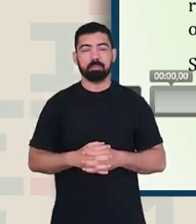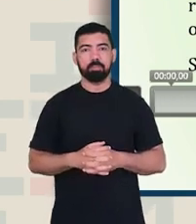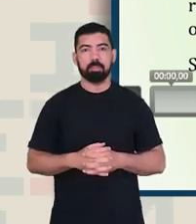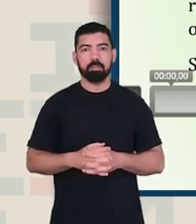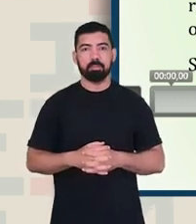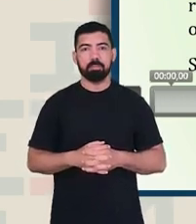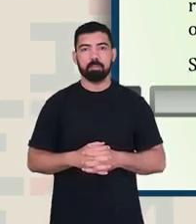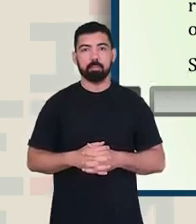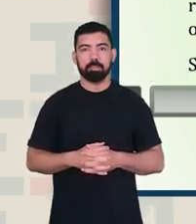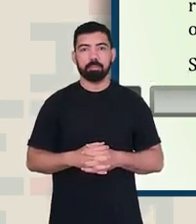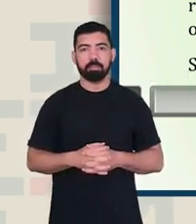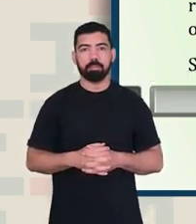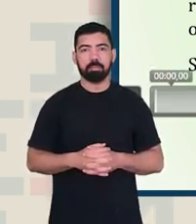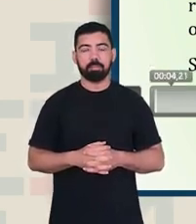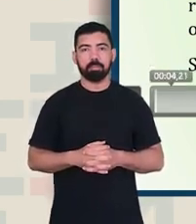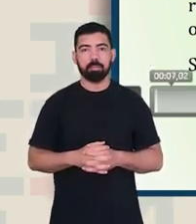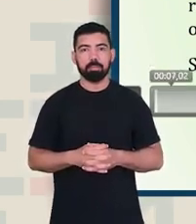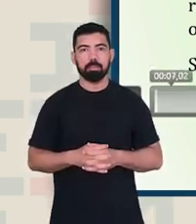Opa!